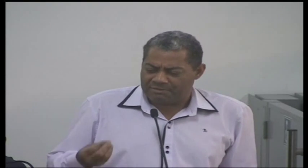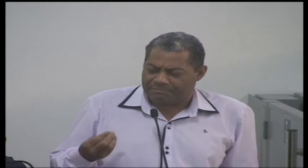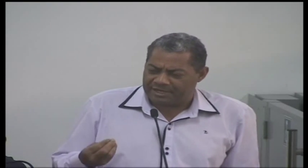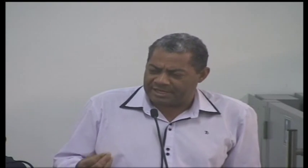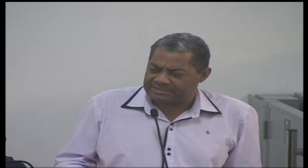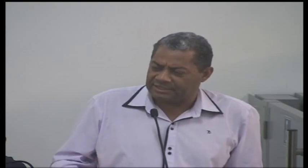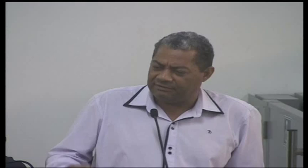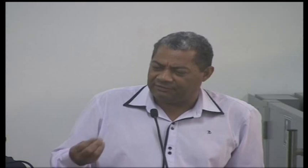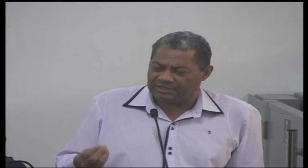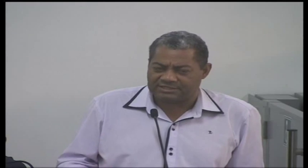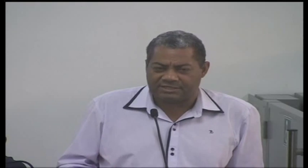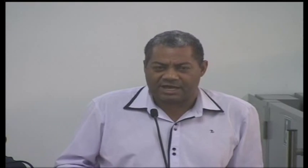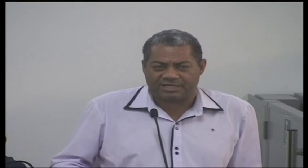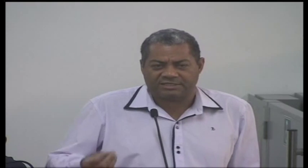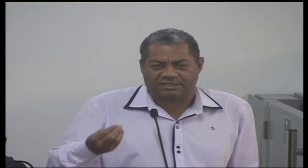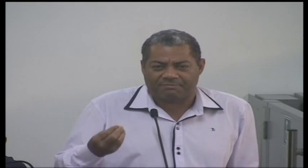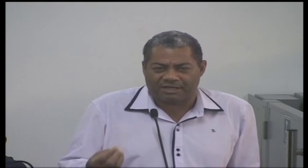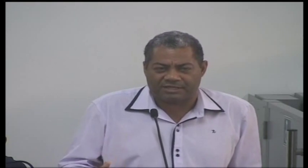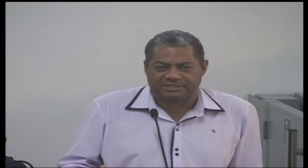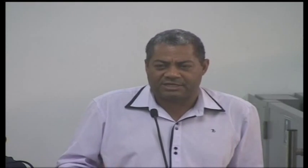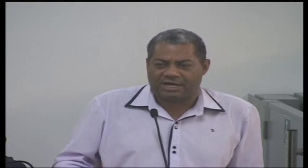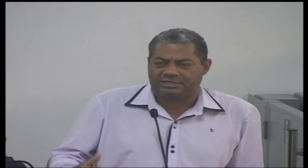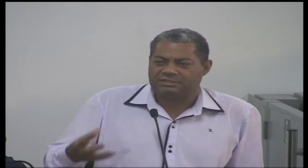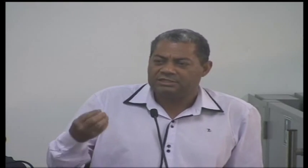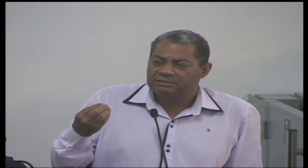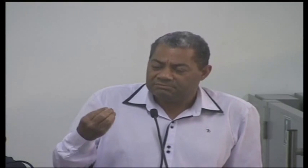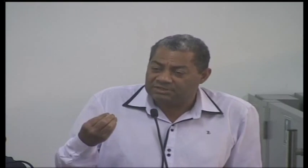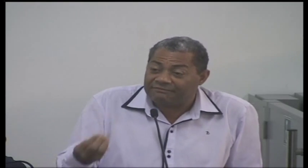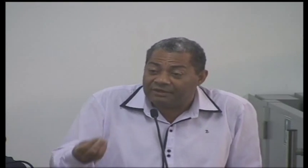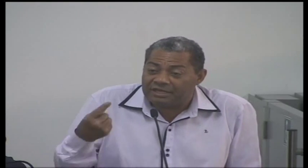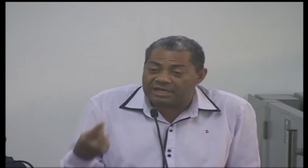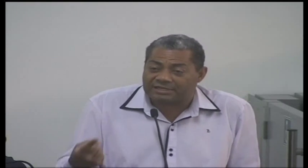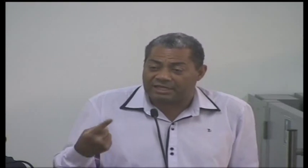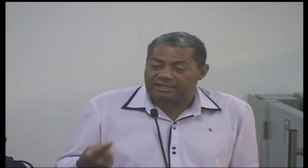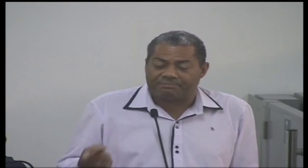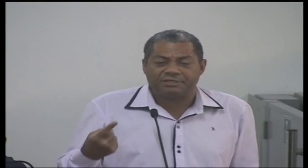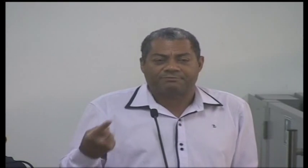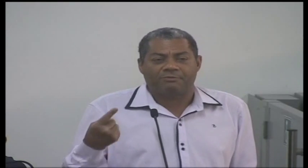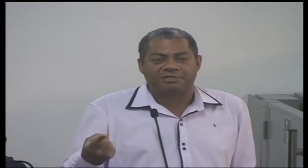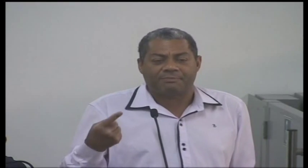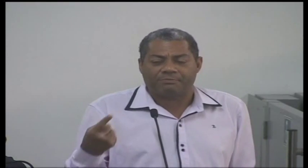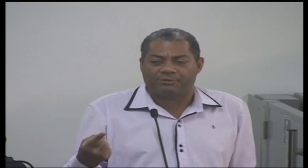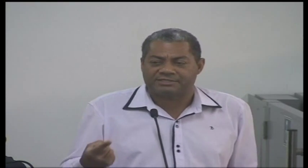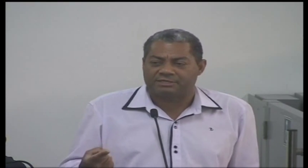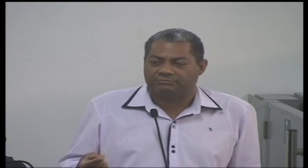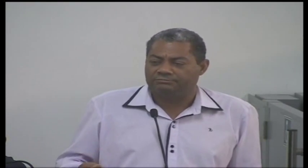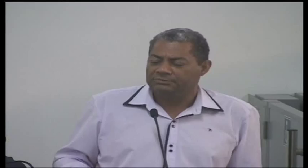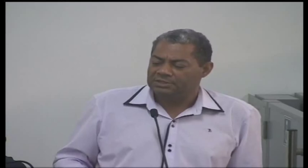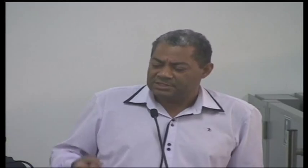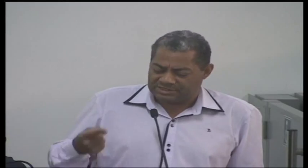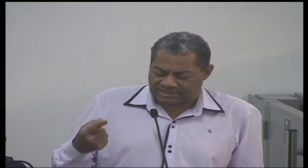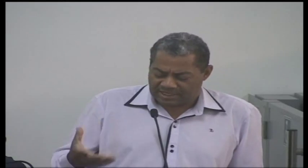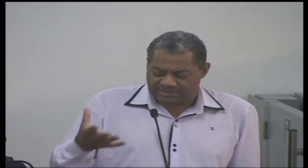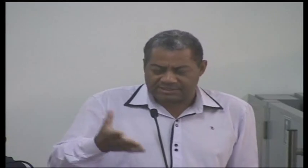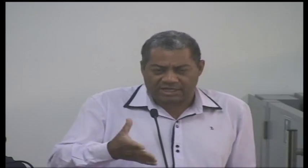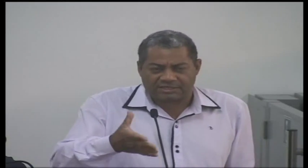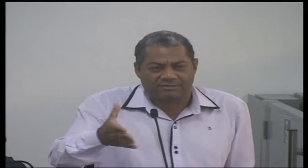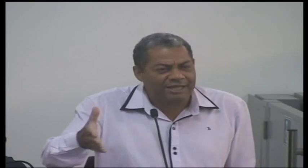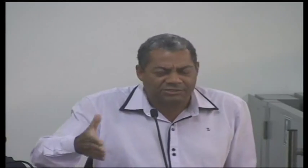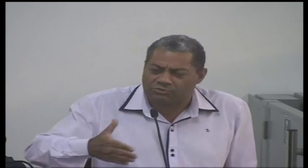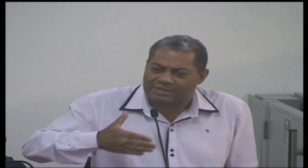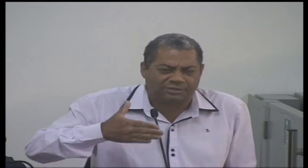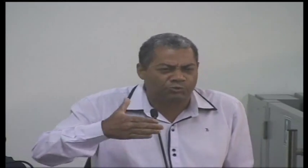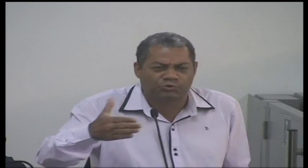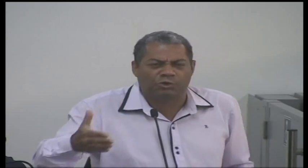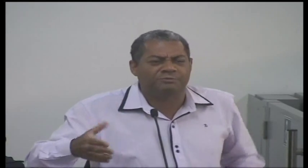lamentável. Uma empresa que vem na cidade, que trabalha na cidade, deveria atender principalmente a população. Sem